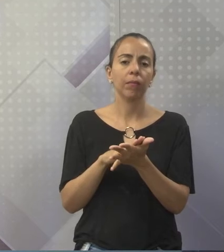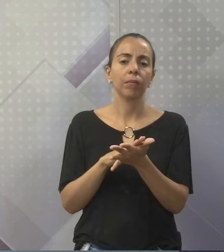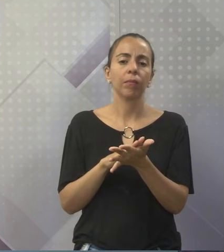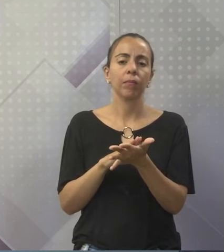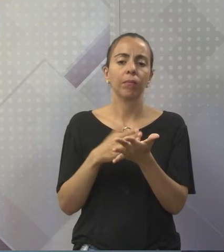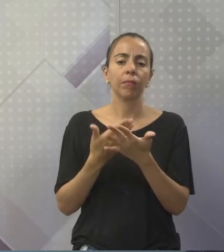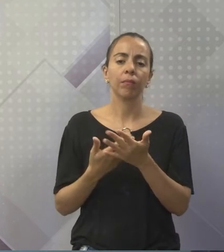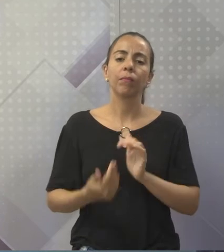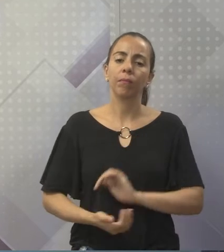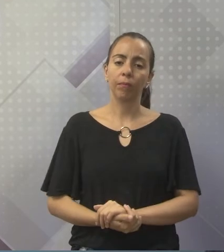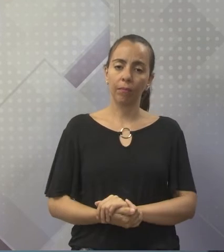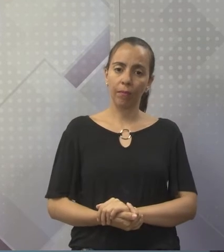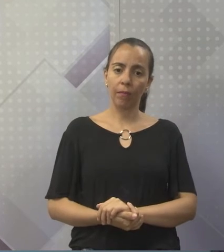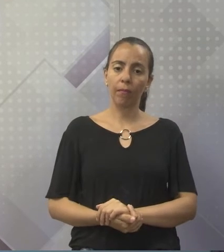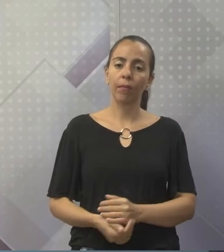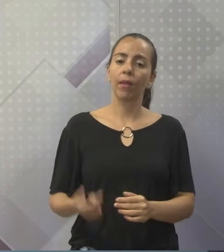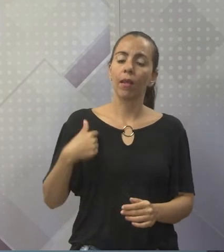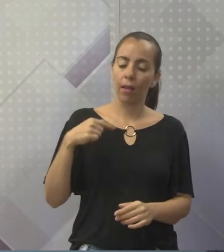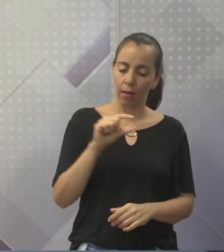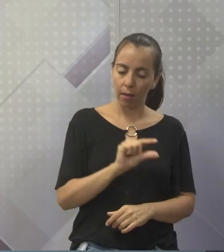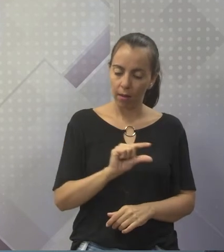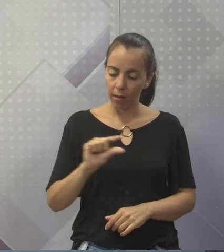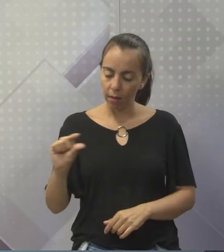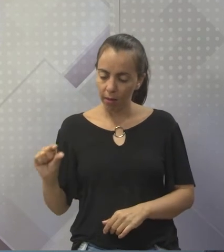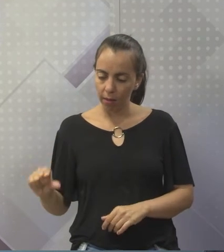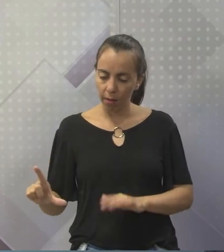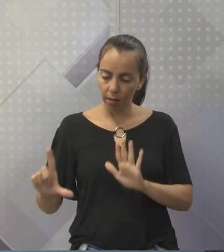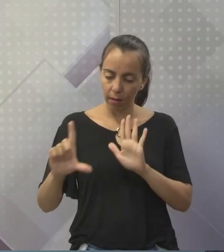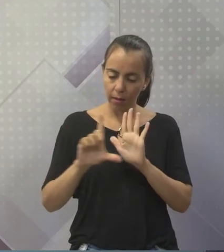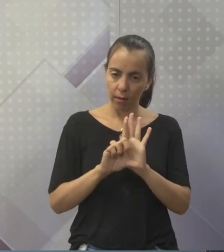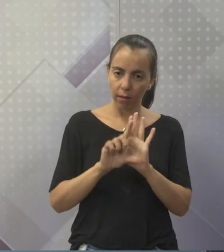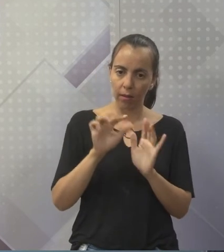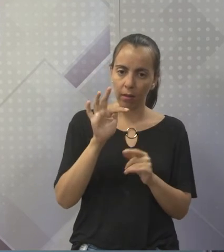é a minha fórmula, a minha lei de formação.